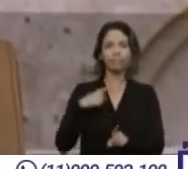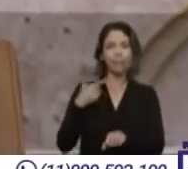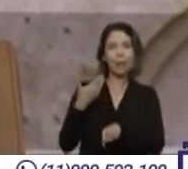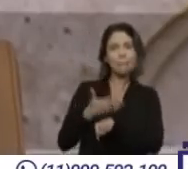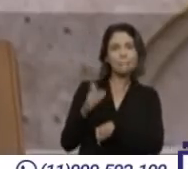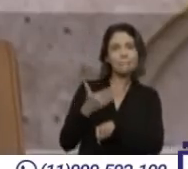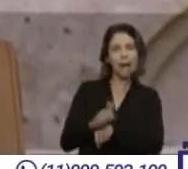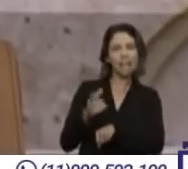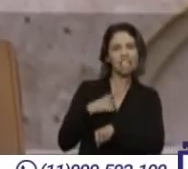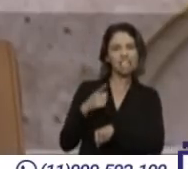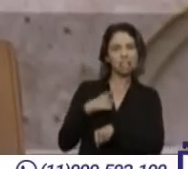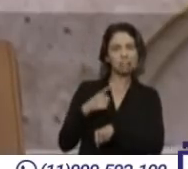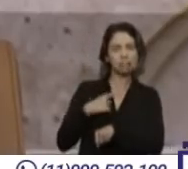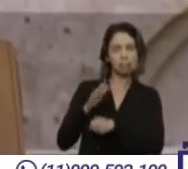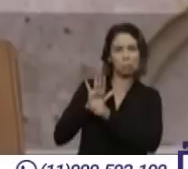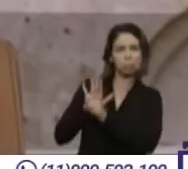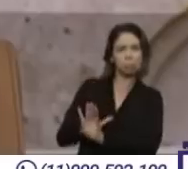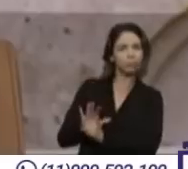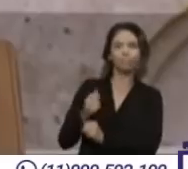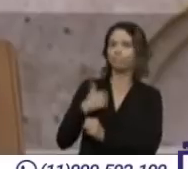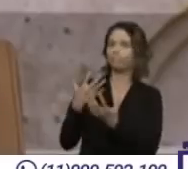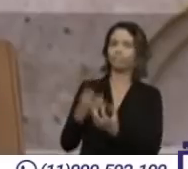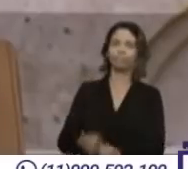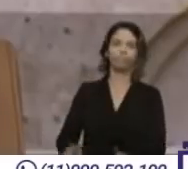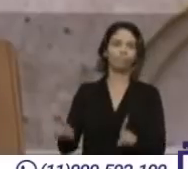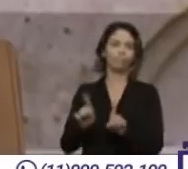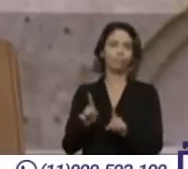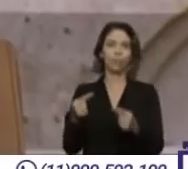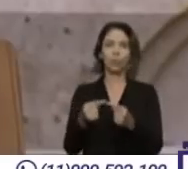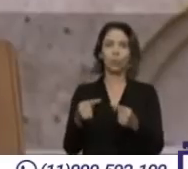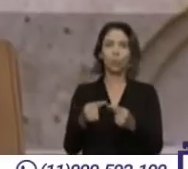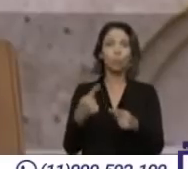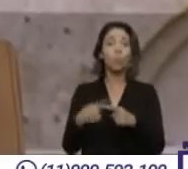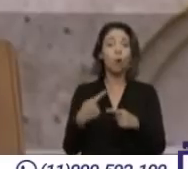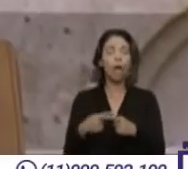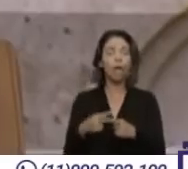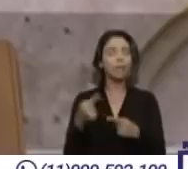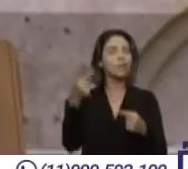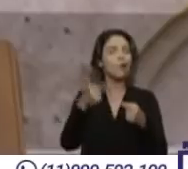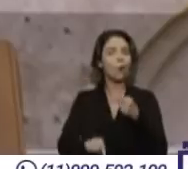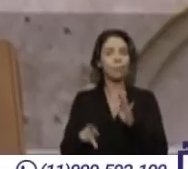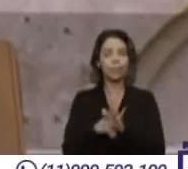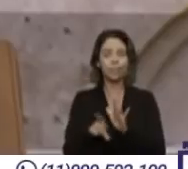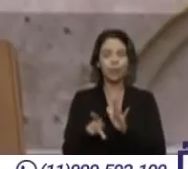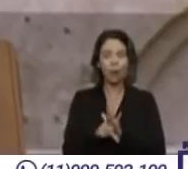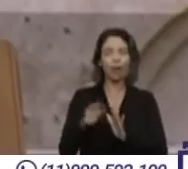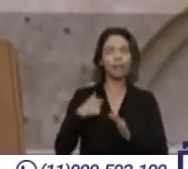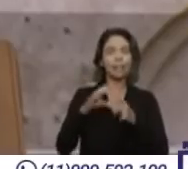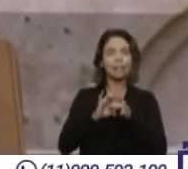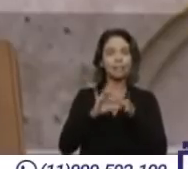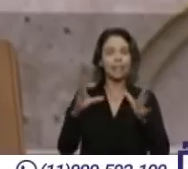de intolerância enquanto incompatíveis com a liberdade de manifestação do